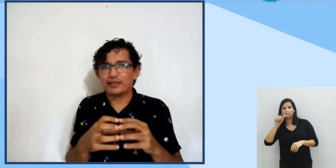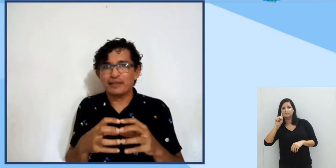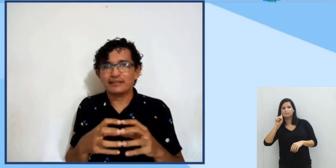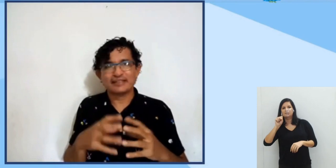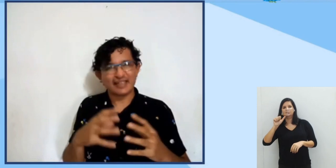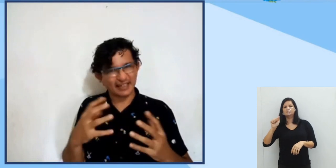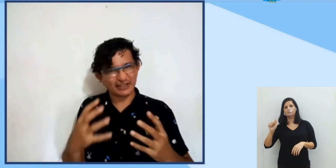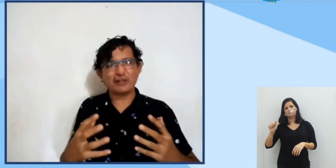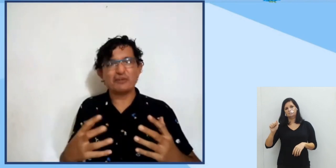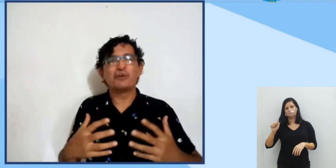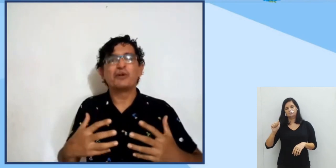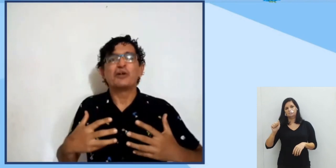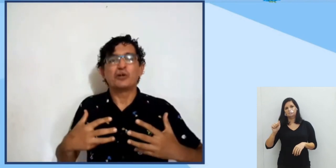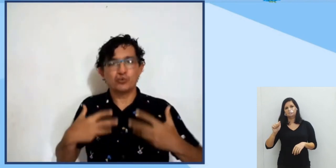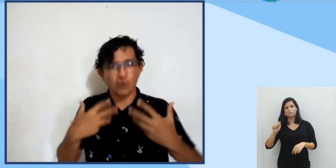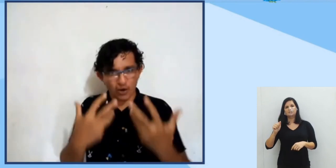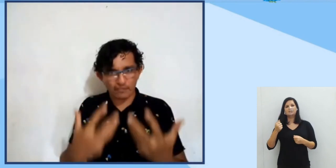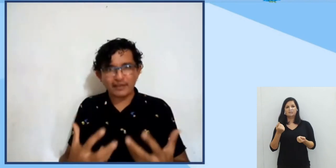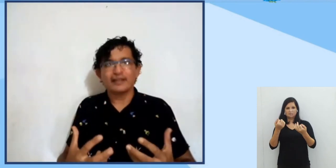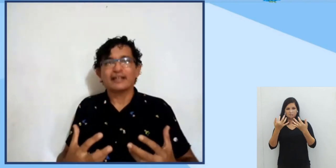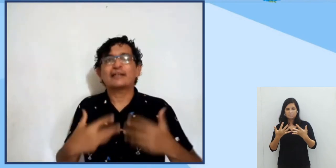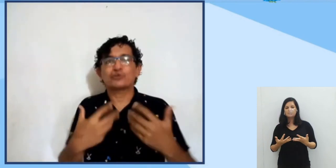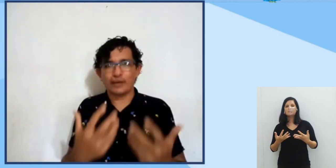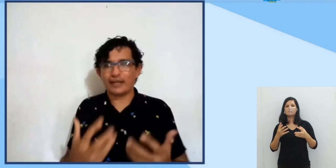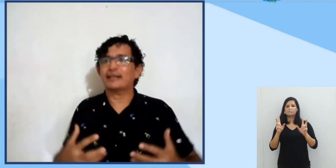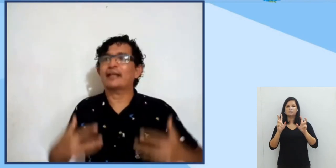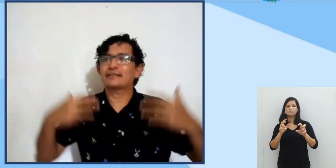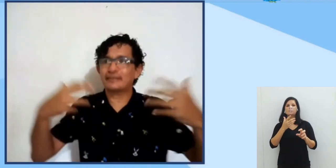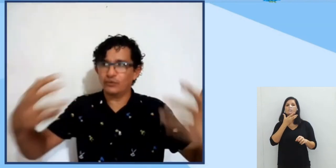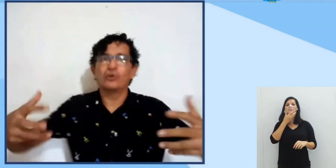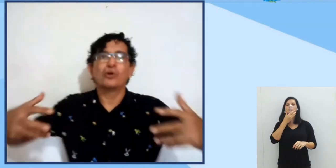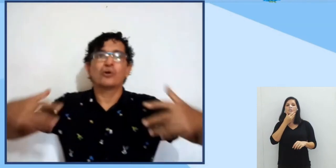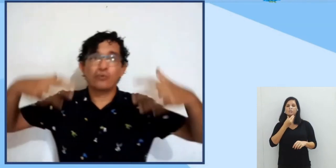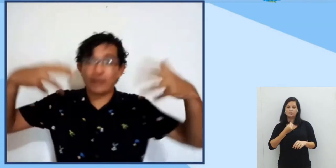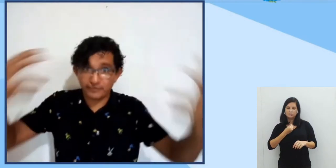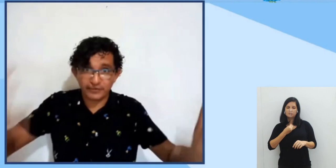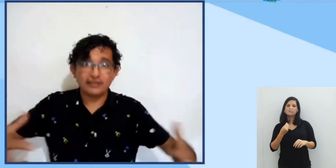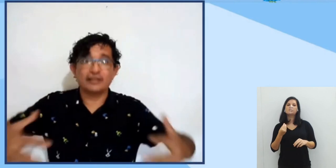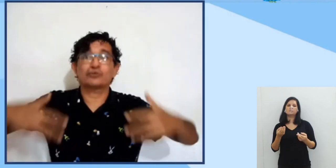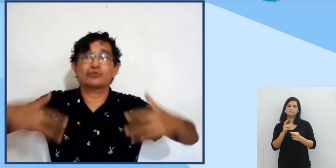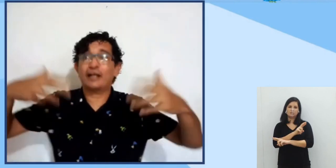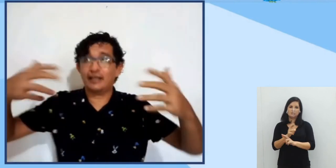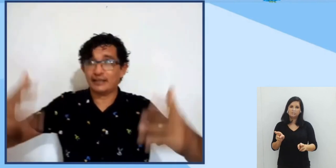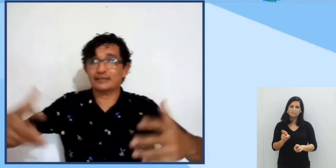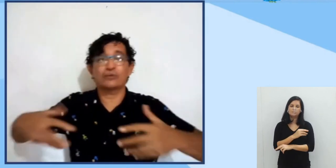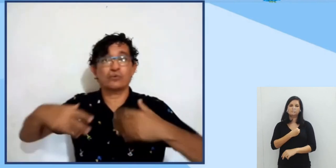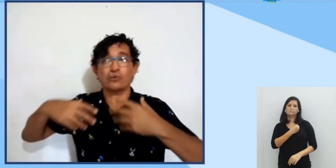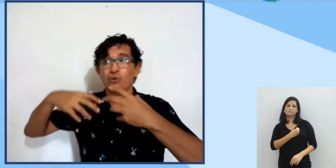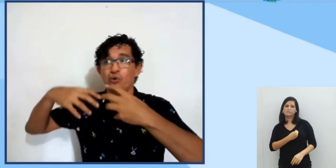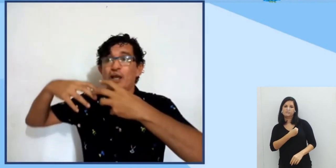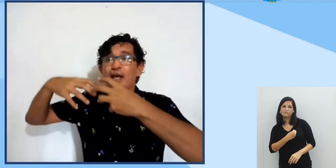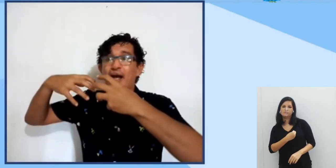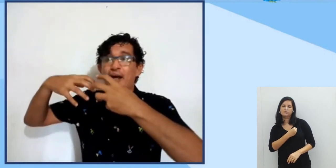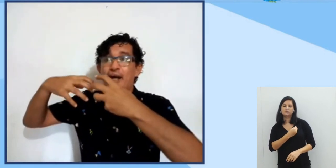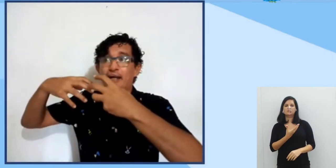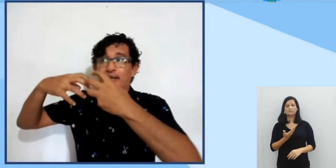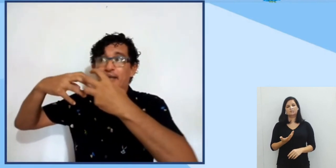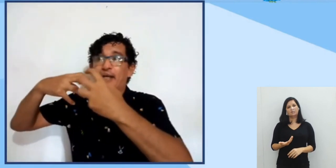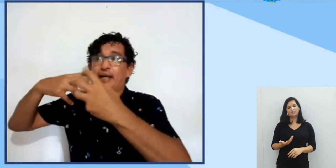trabalha justamente essa questão do homem e da sua relação com a vida, sua relação